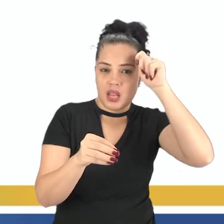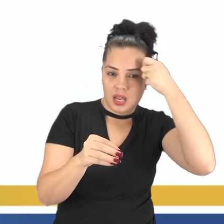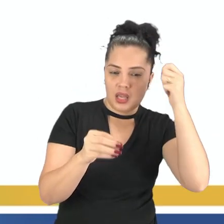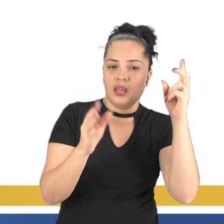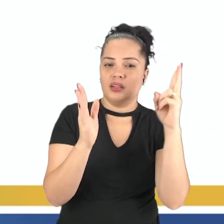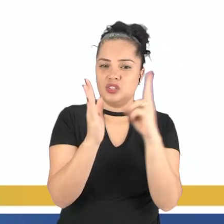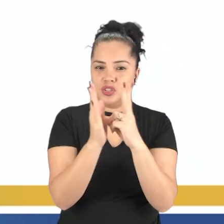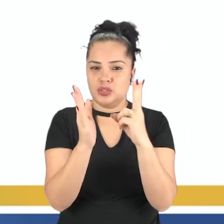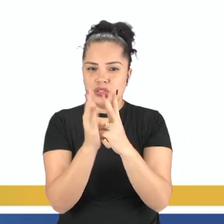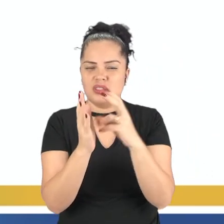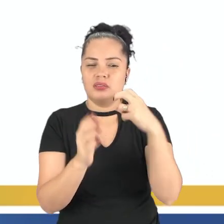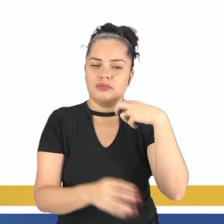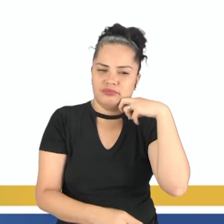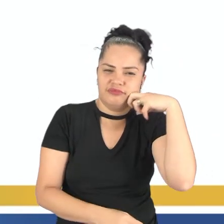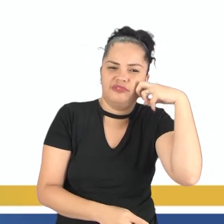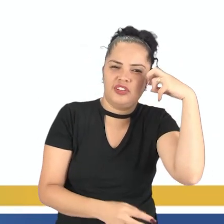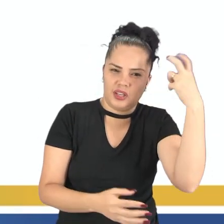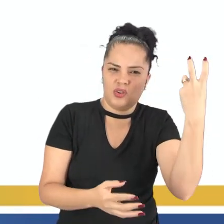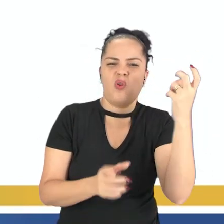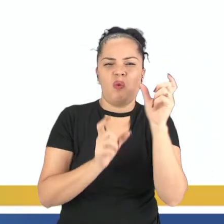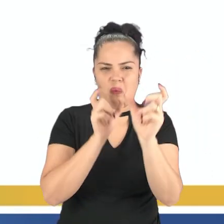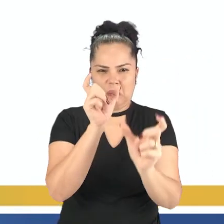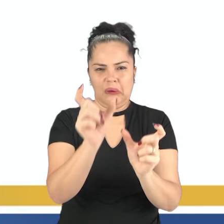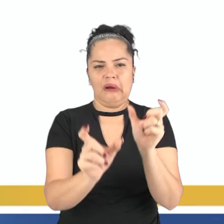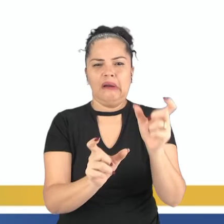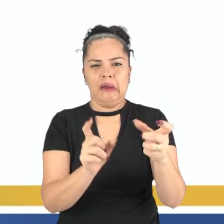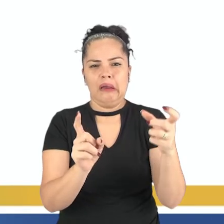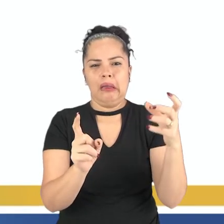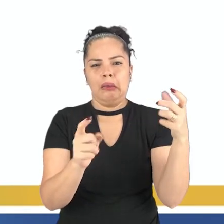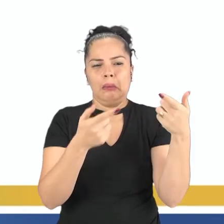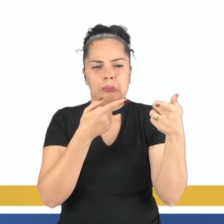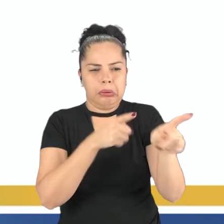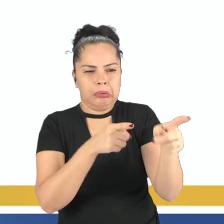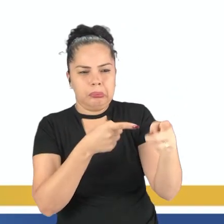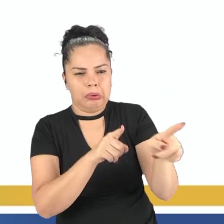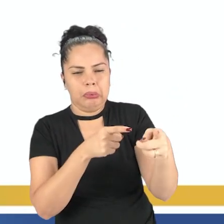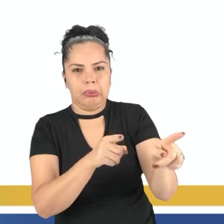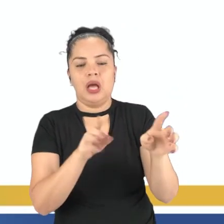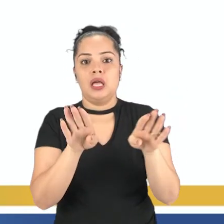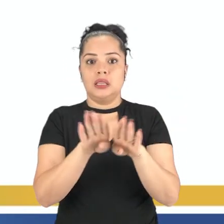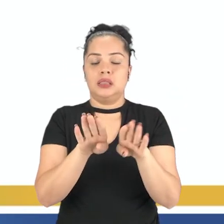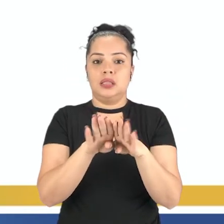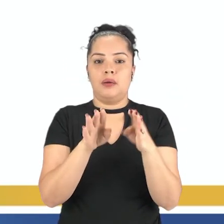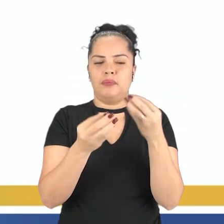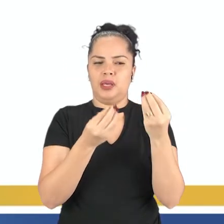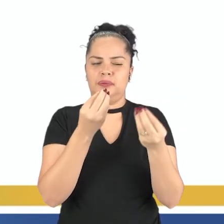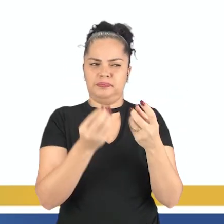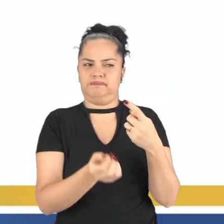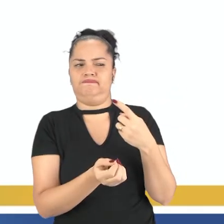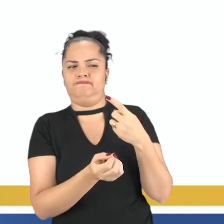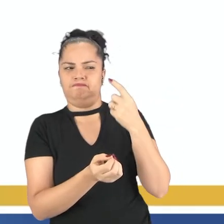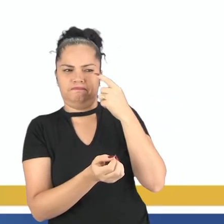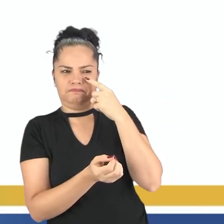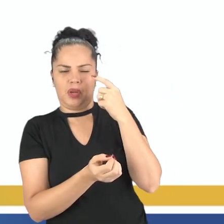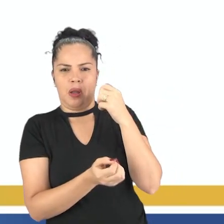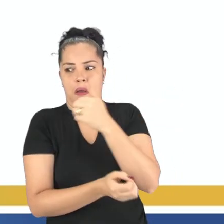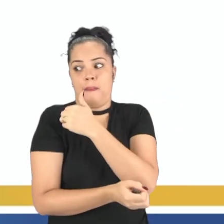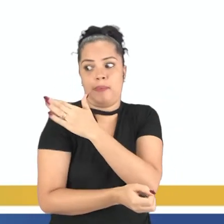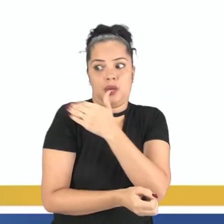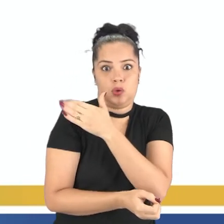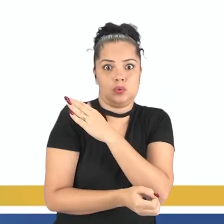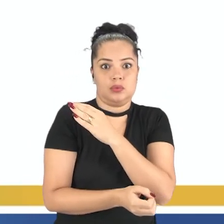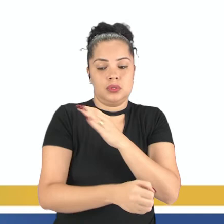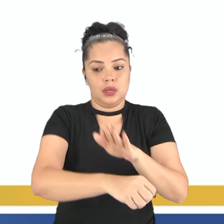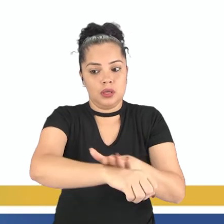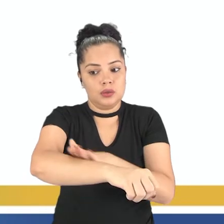situações vexatórias, degradantes e criminosas, ou quando desconfiamos da índole de alguém por sua cor da pele. Outra forma de